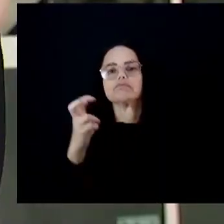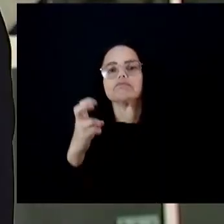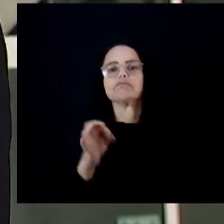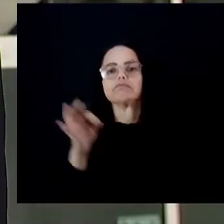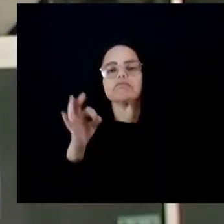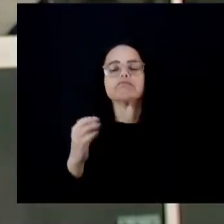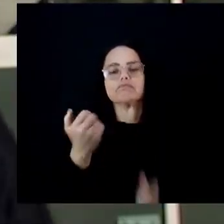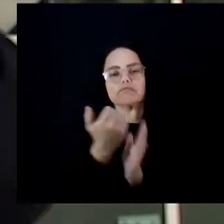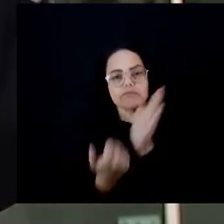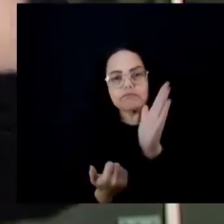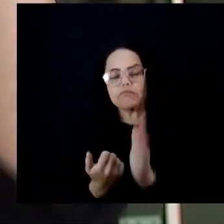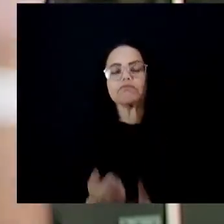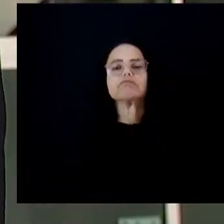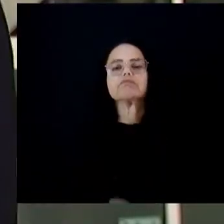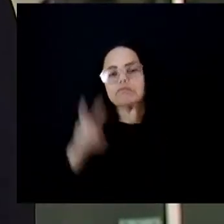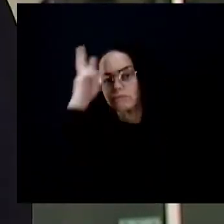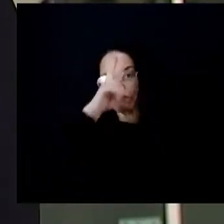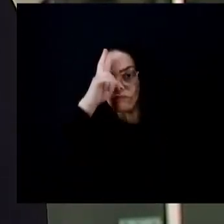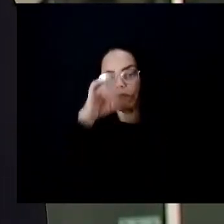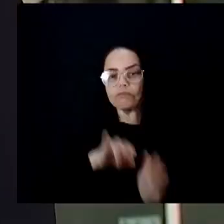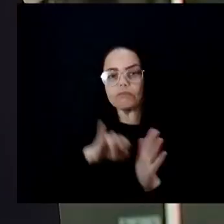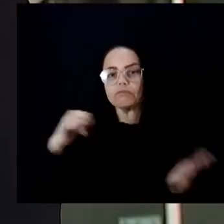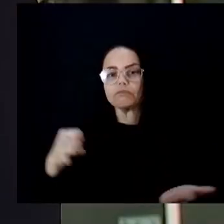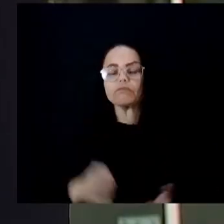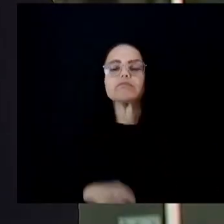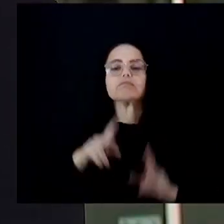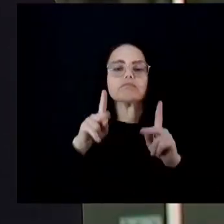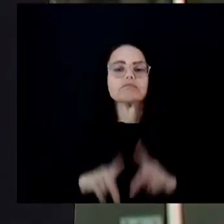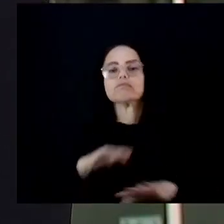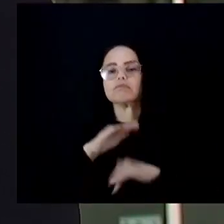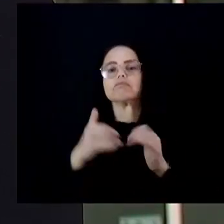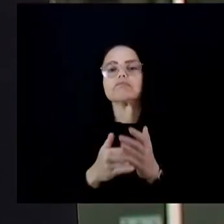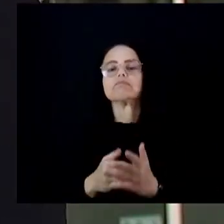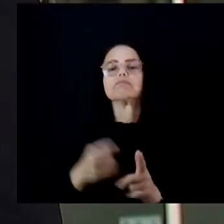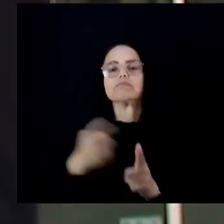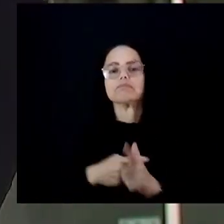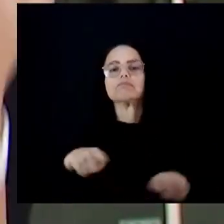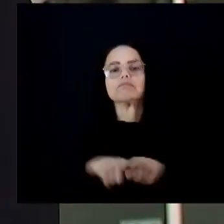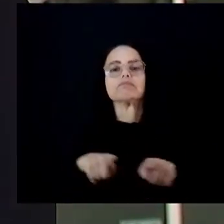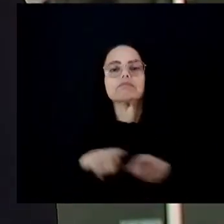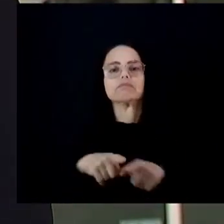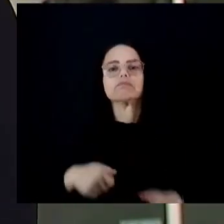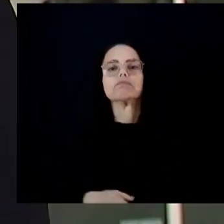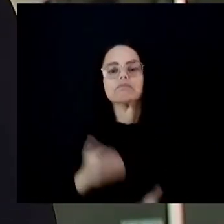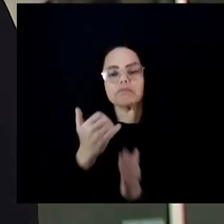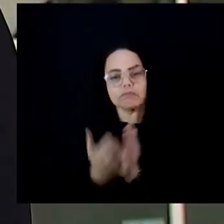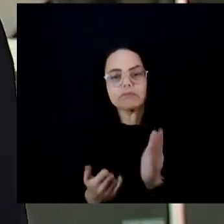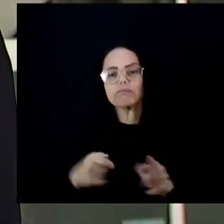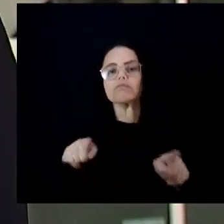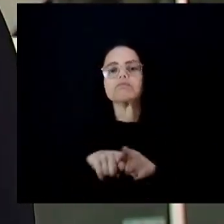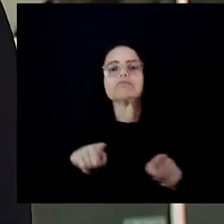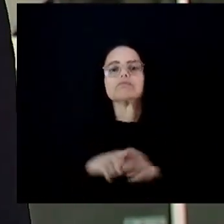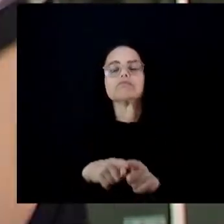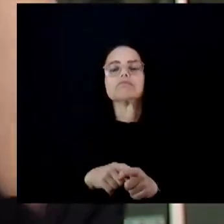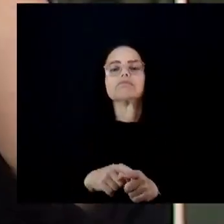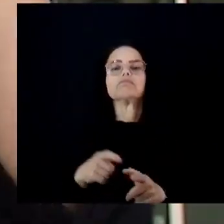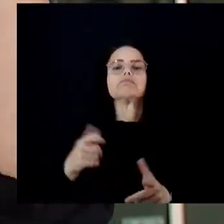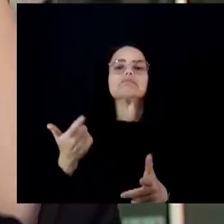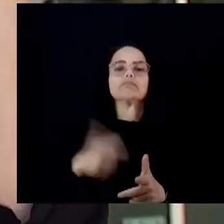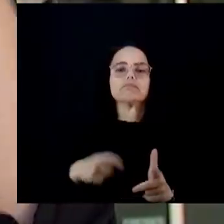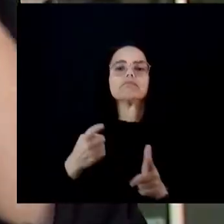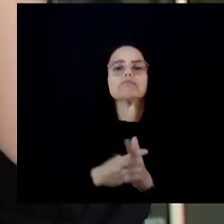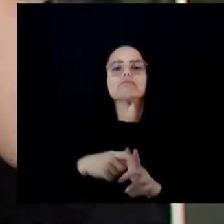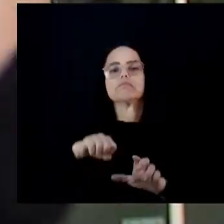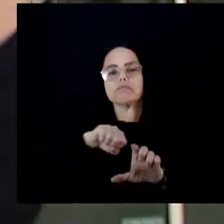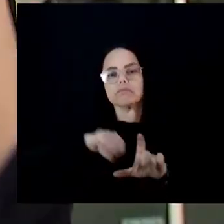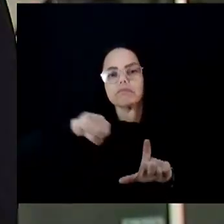Lembrando que no primeiro edital, que é para o público geral, não só pequenos devedores, eles também vão ter esses descontos, também vão ter os débitos recalculados pela Selic, mas os